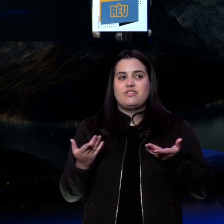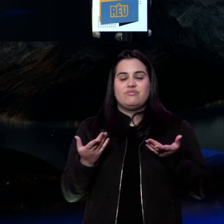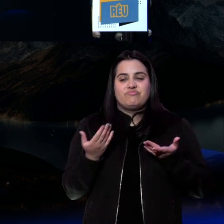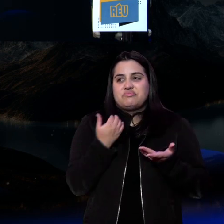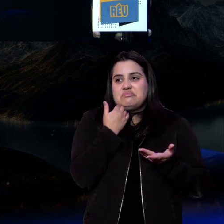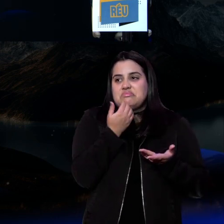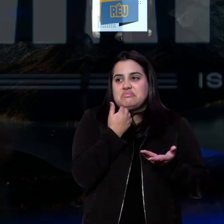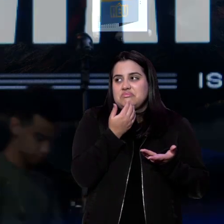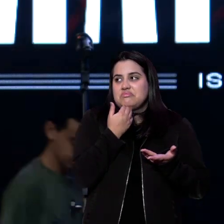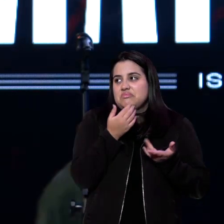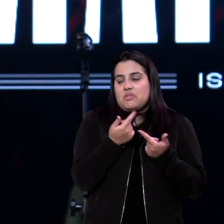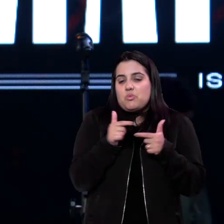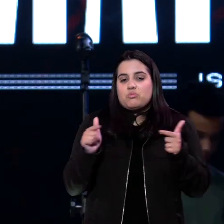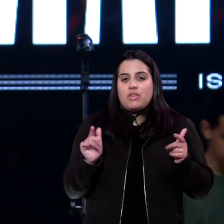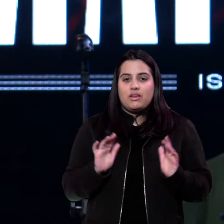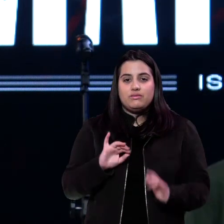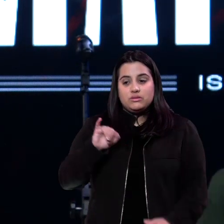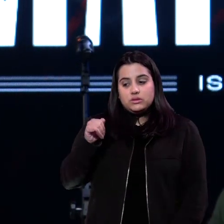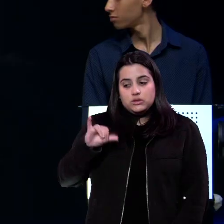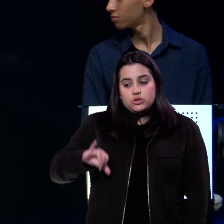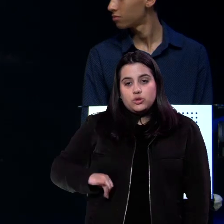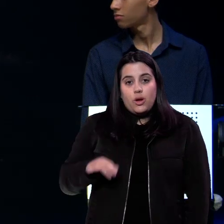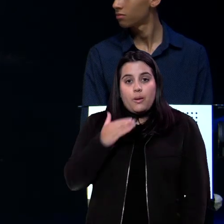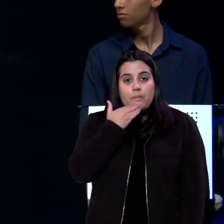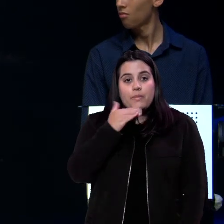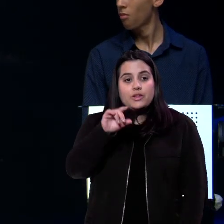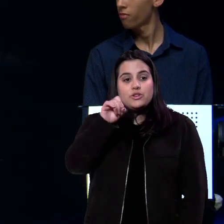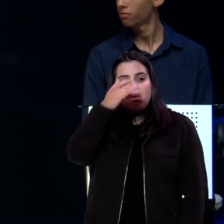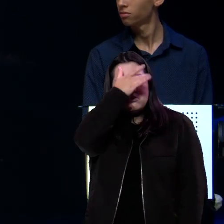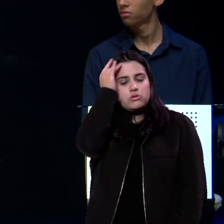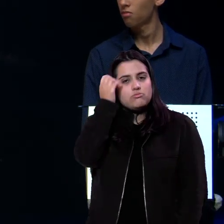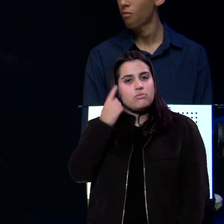caso. Jó começa a pedir um advogado,